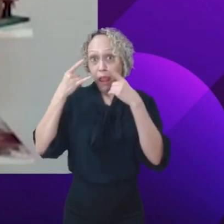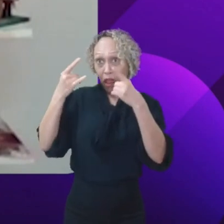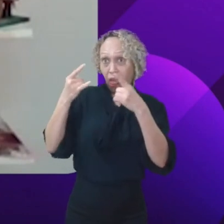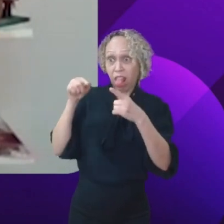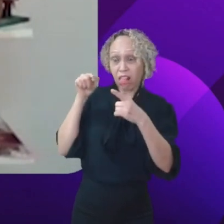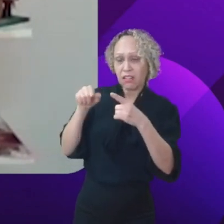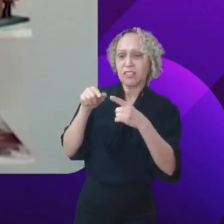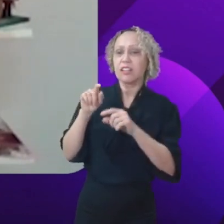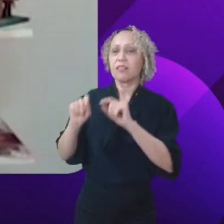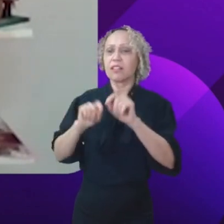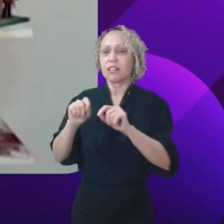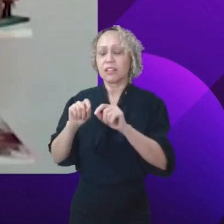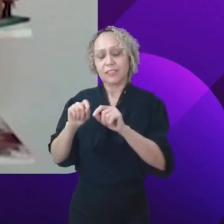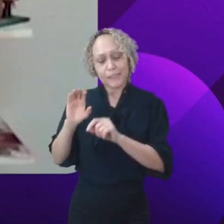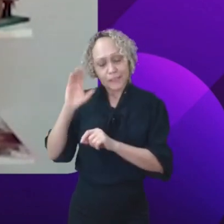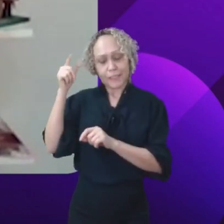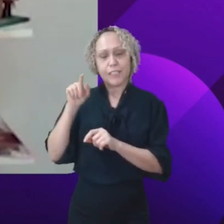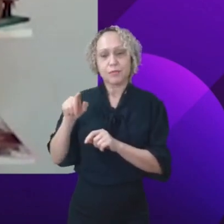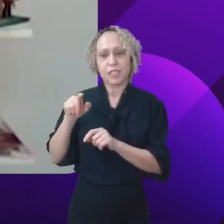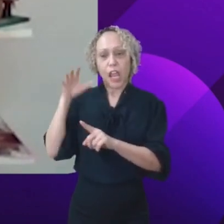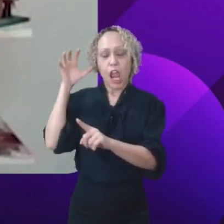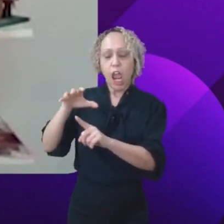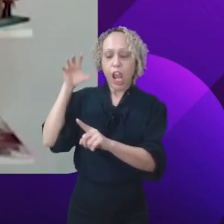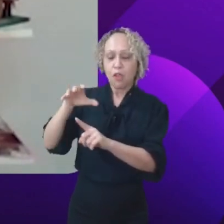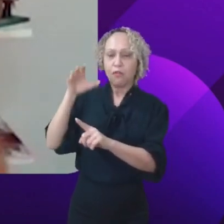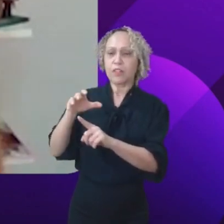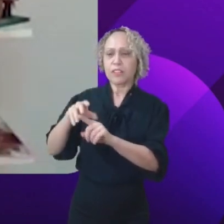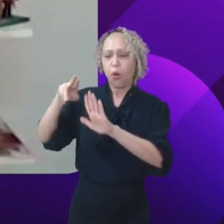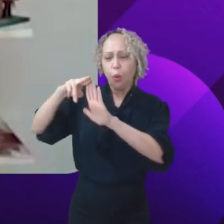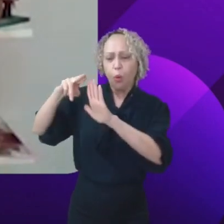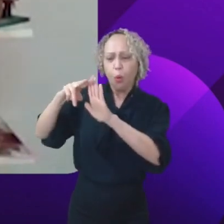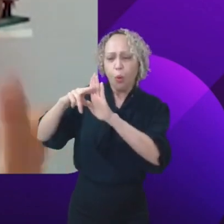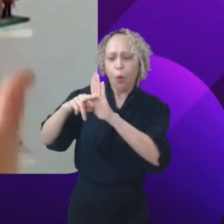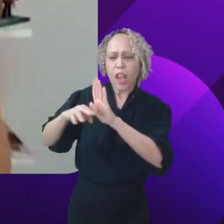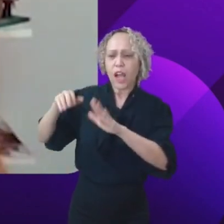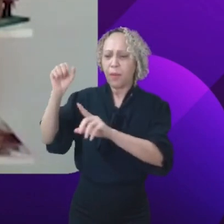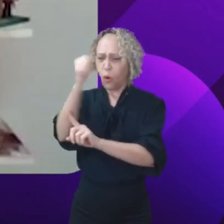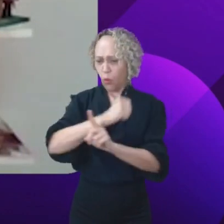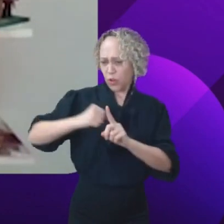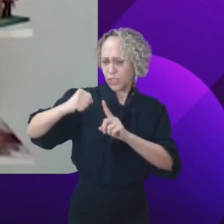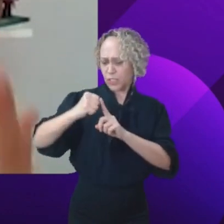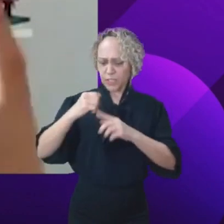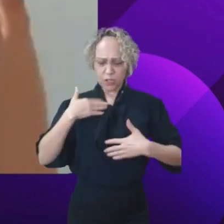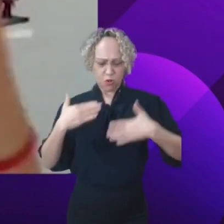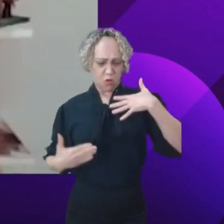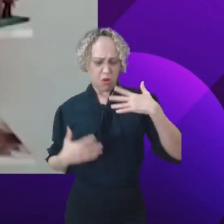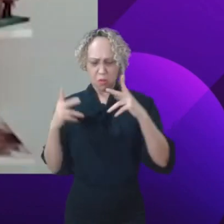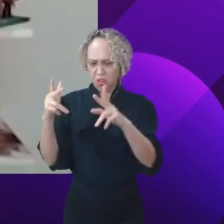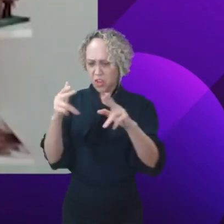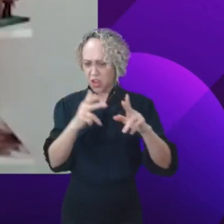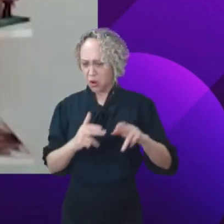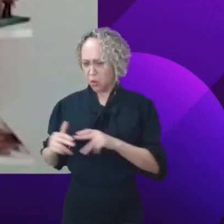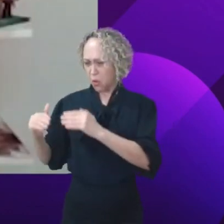produção capitalista ele determina nesse sentido? Ele determina uma norma, uma sociedade normativa, com corpos iguais, com corpos